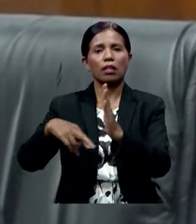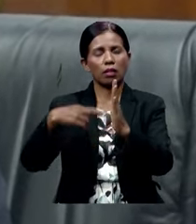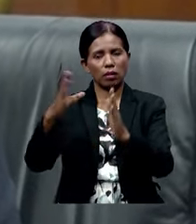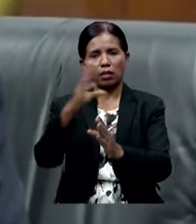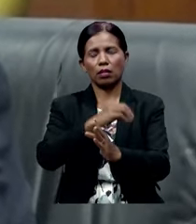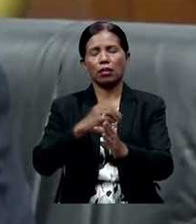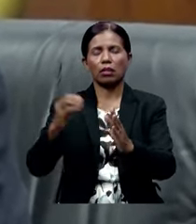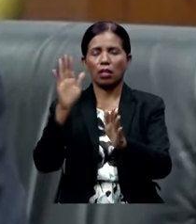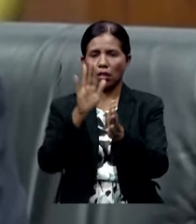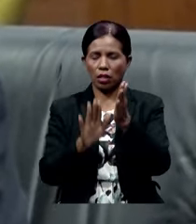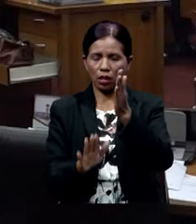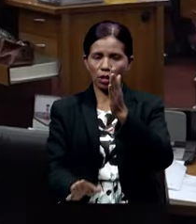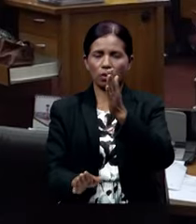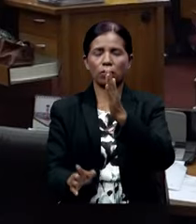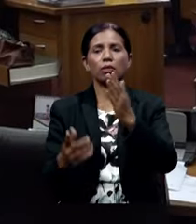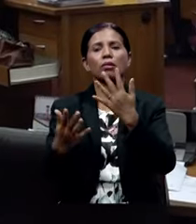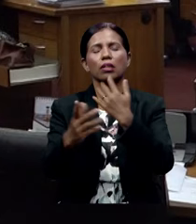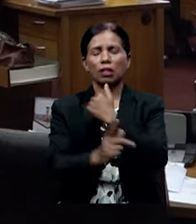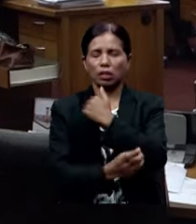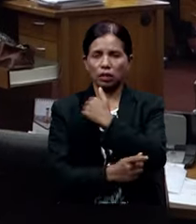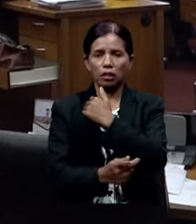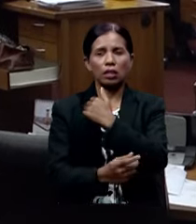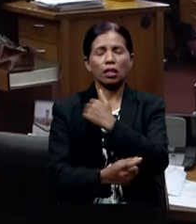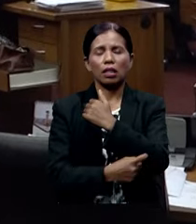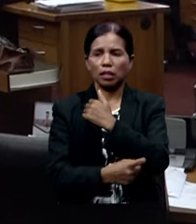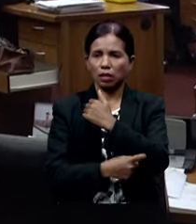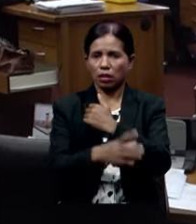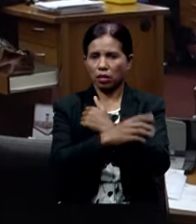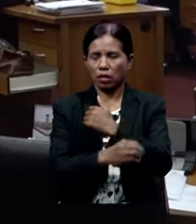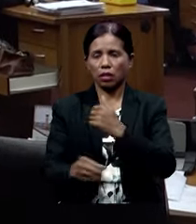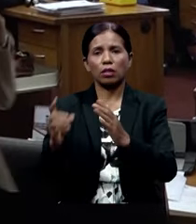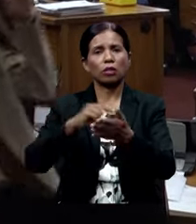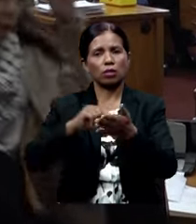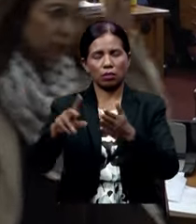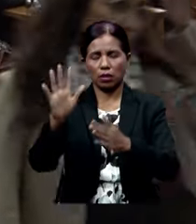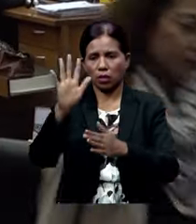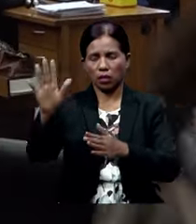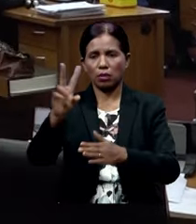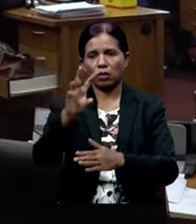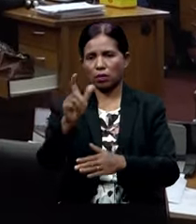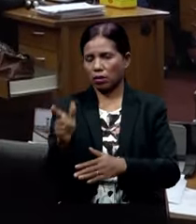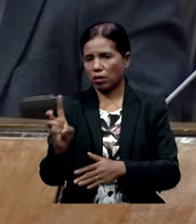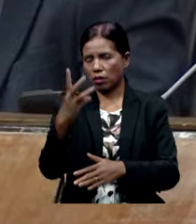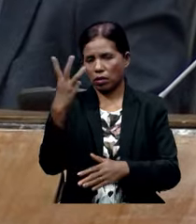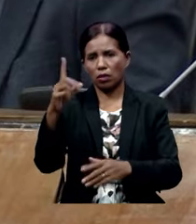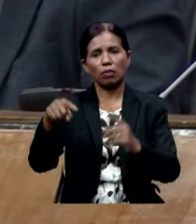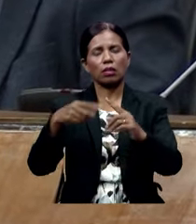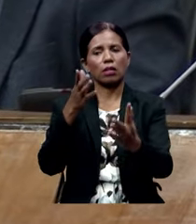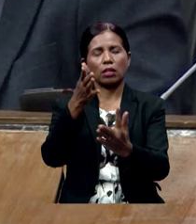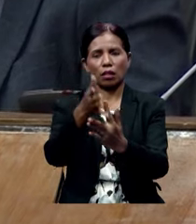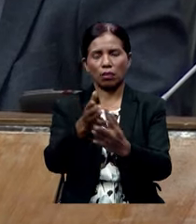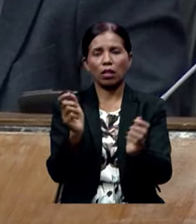concessão indulto no comutação pena bem mas se revoga lei número lima para rei um rua sobre este nem para ir a tama e a